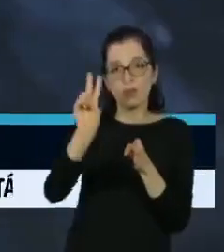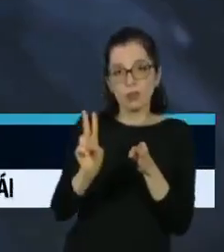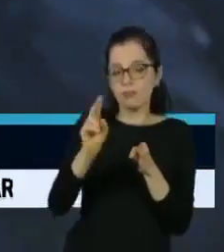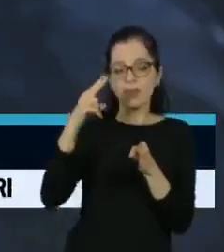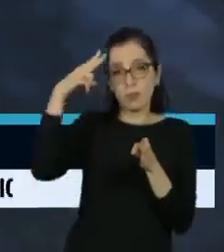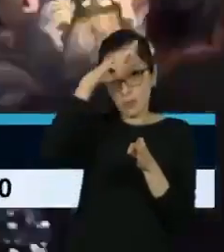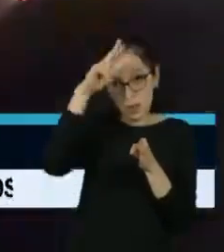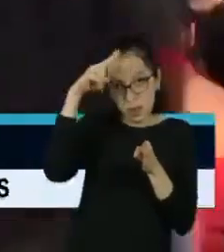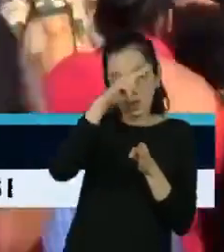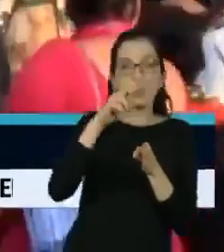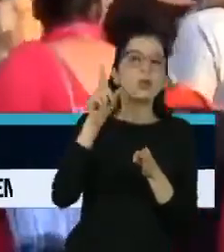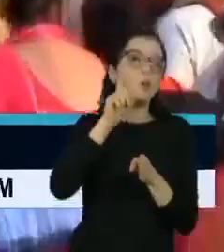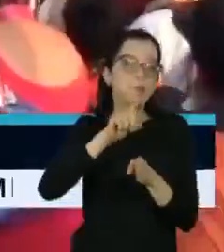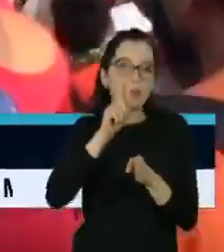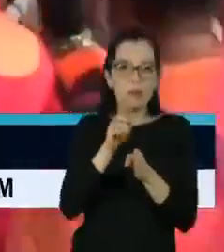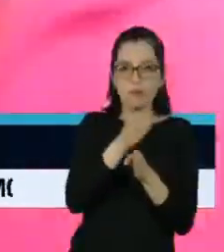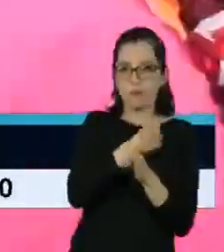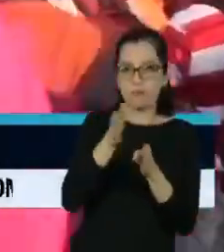e os venezuelanos.